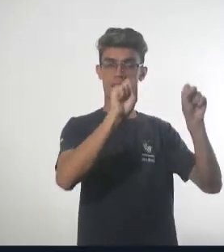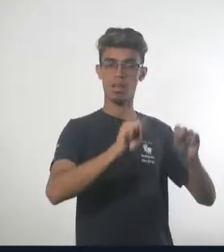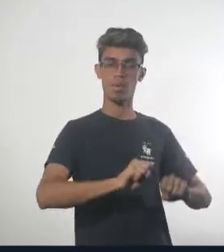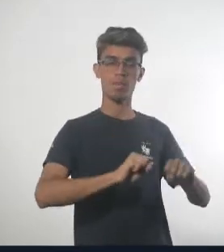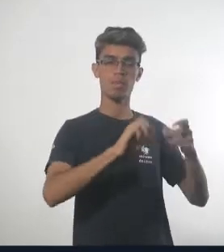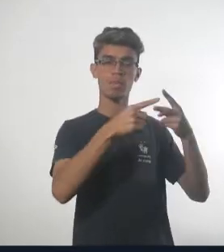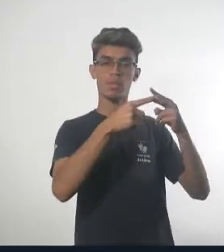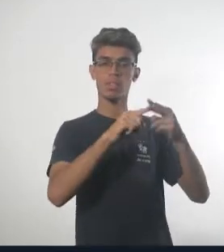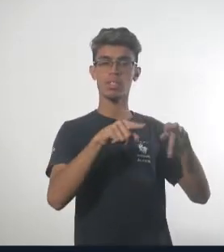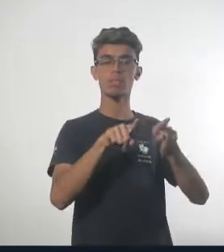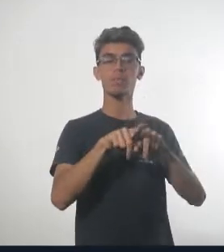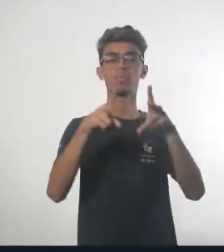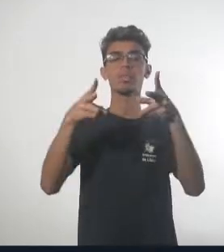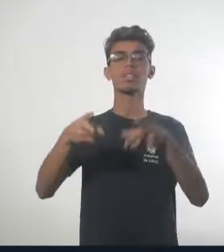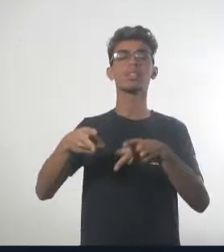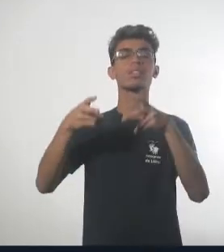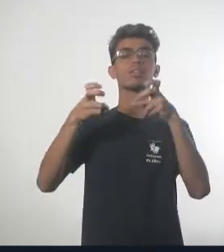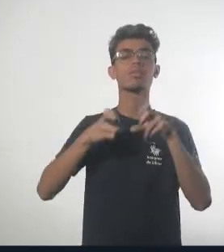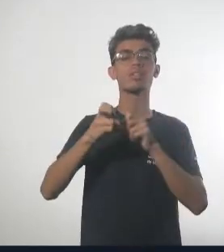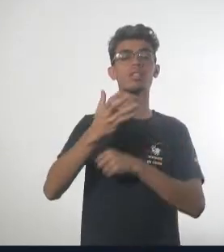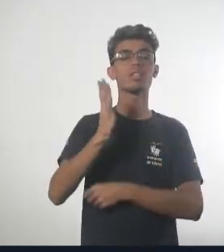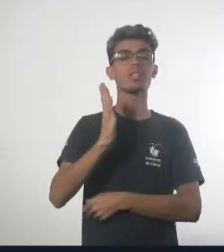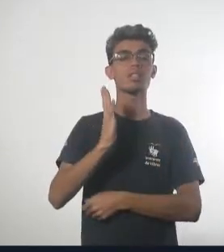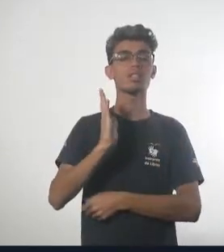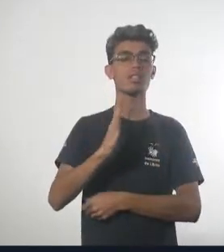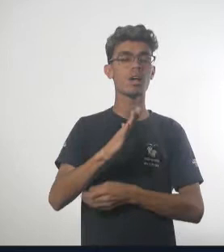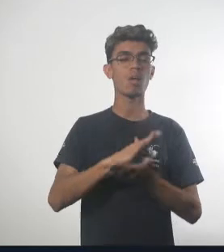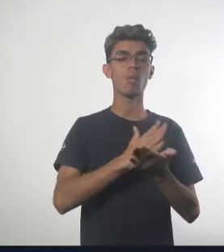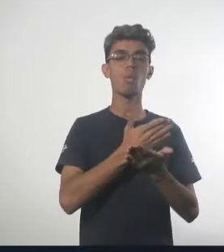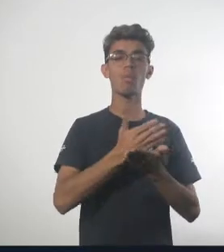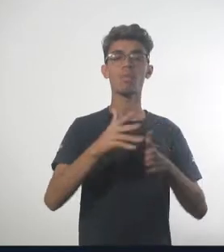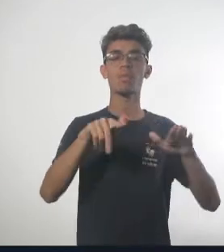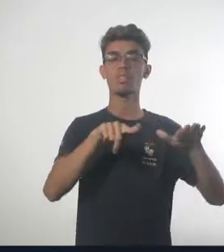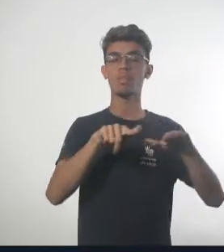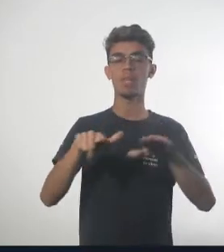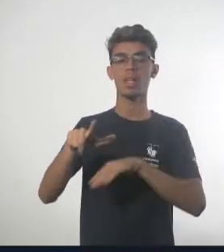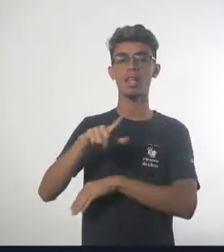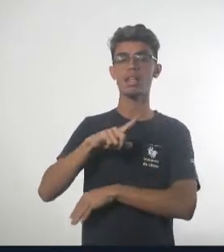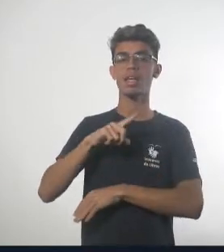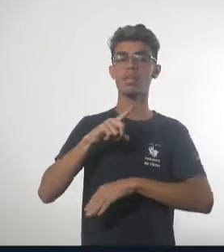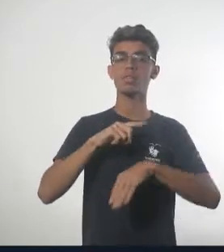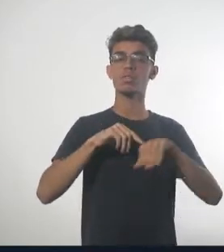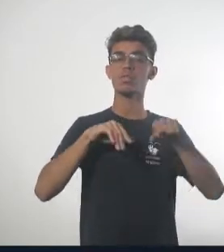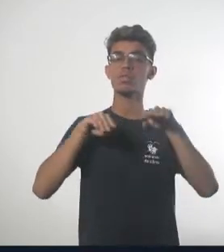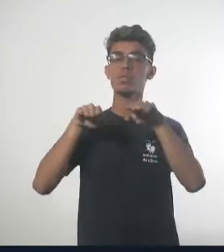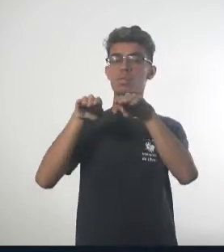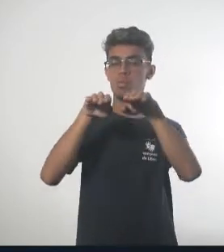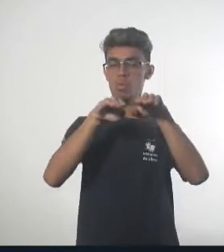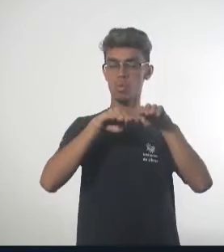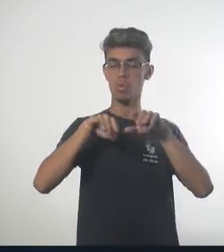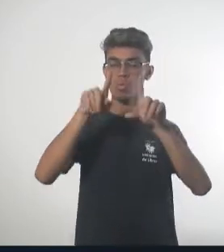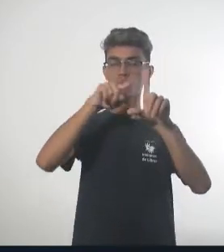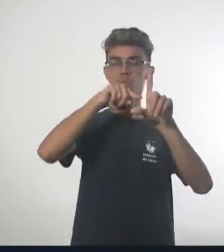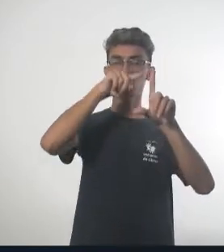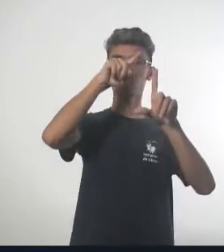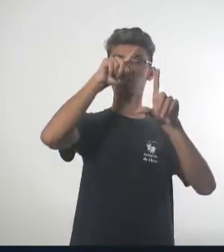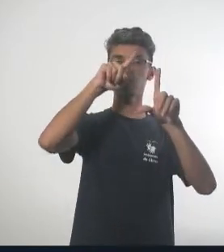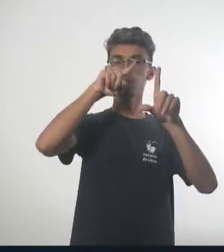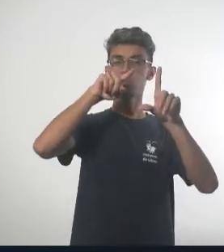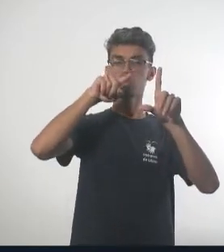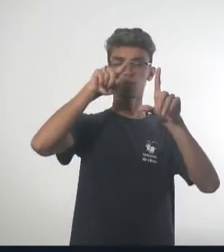nós também conseguimos perceber já que há algumas semanas nós temos aí uma estabilidade em relação a essas notificações de síndrome